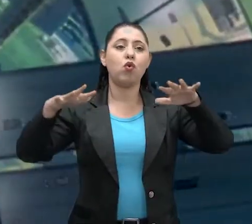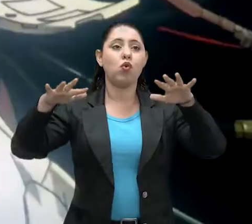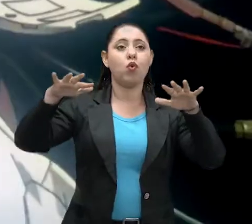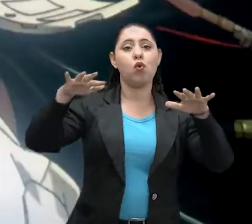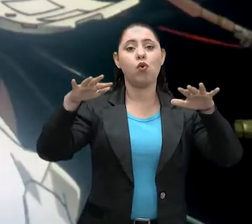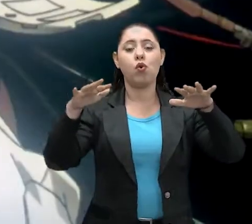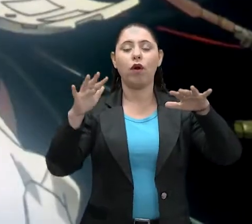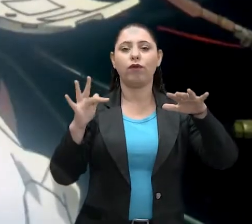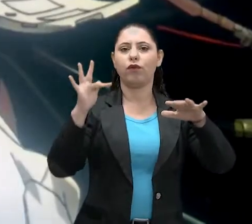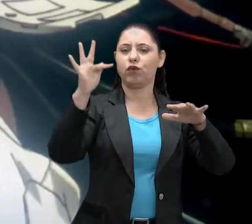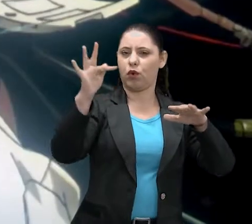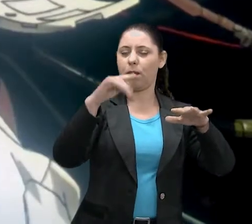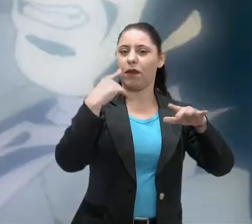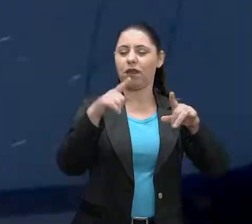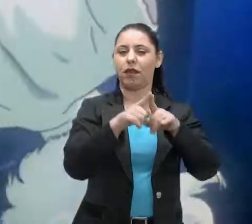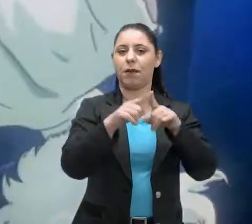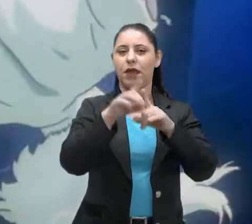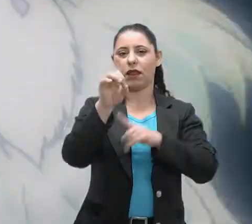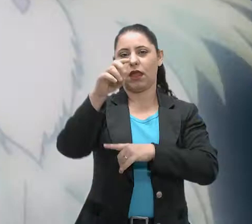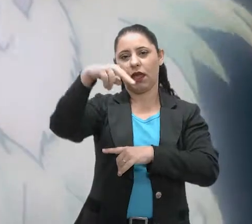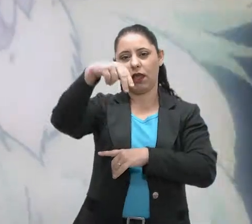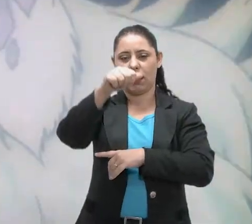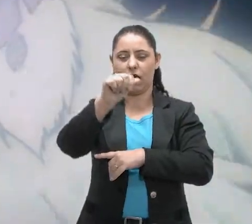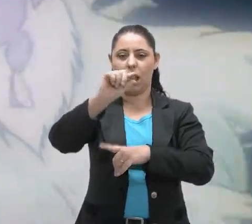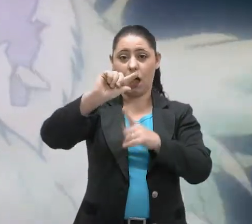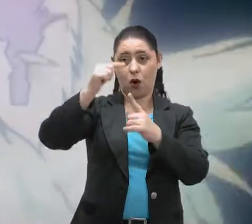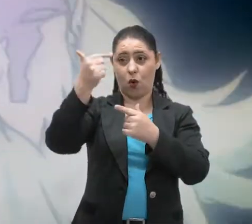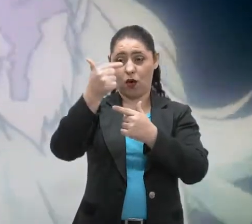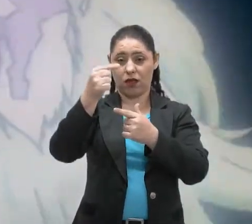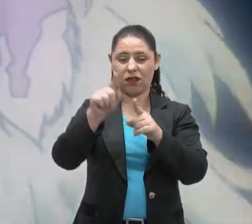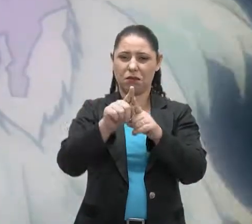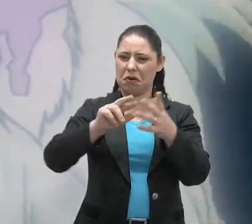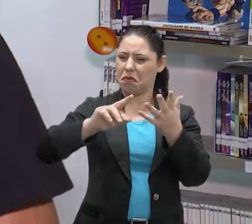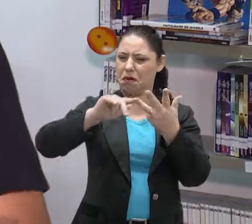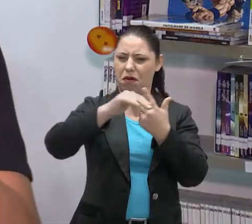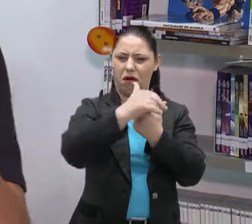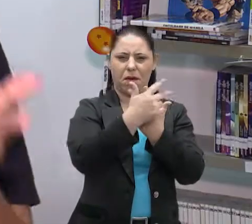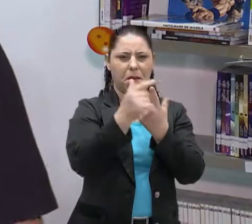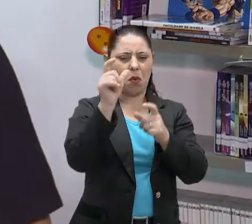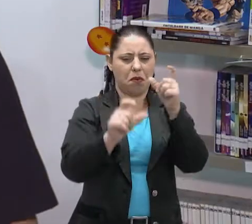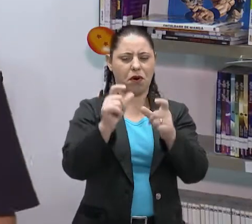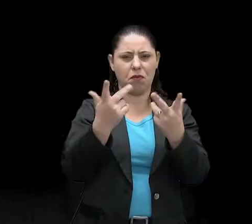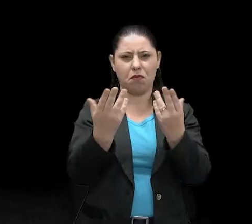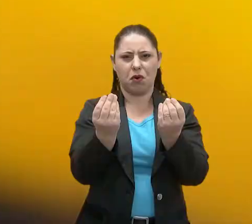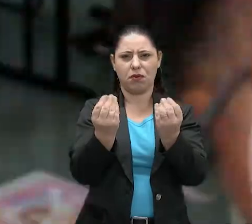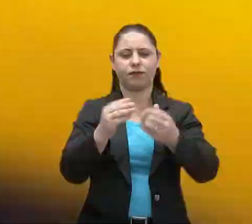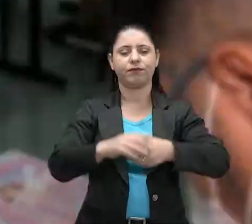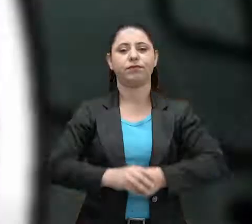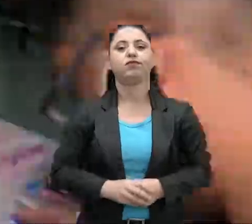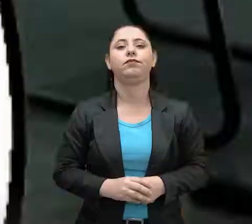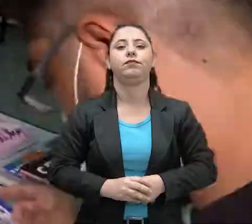o Fantasma do Futuro, DNA ao Quadrado, entre outros.